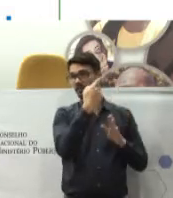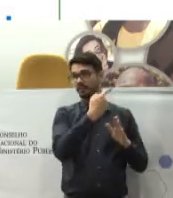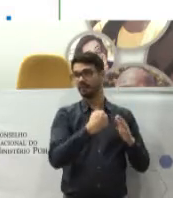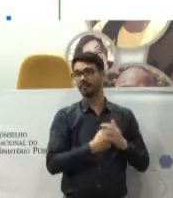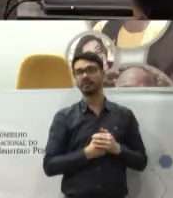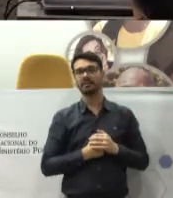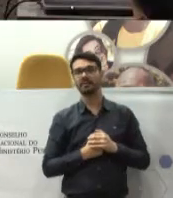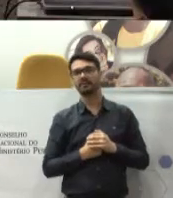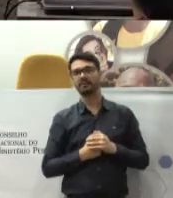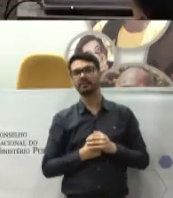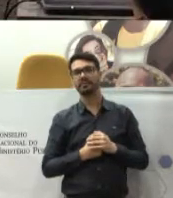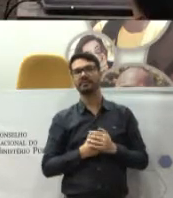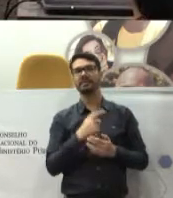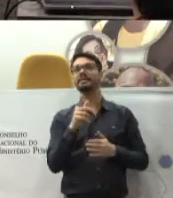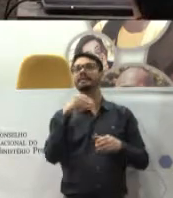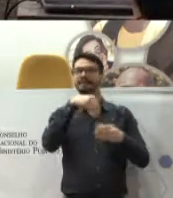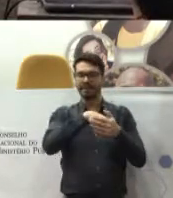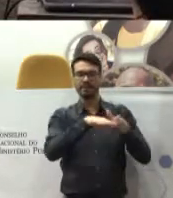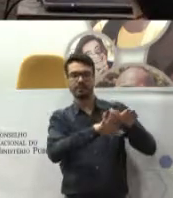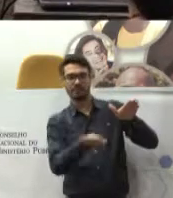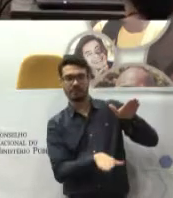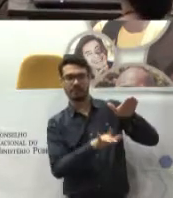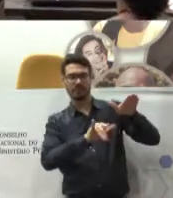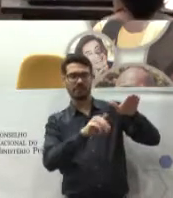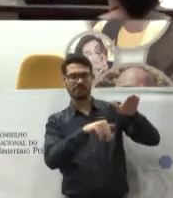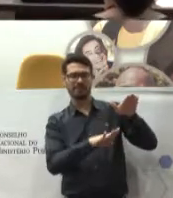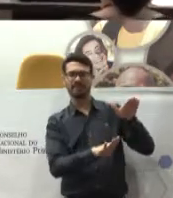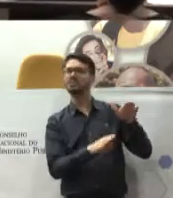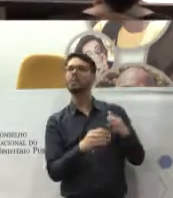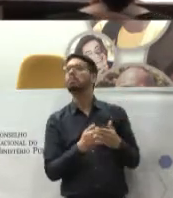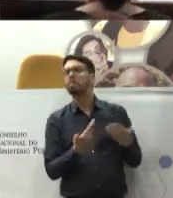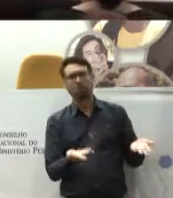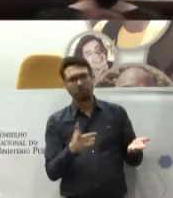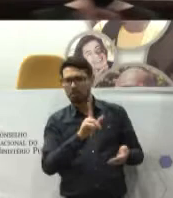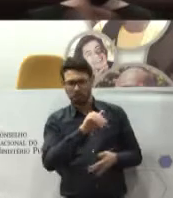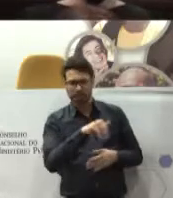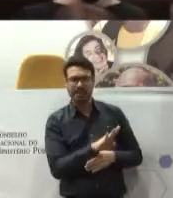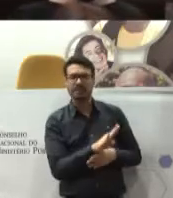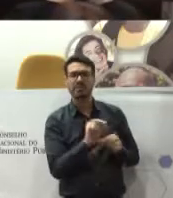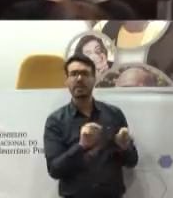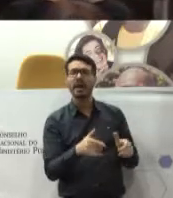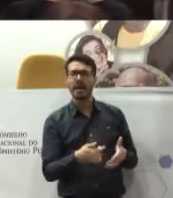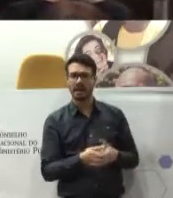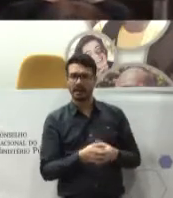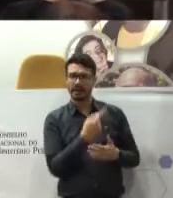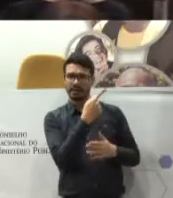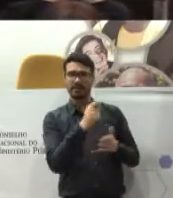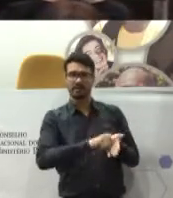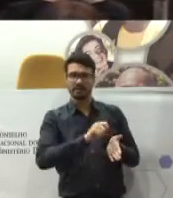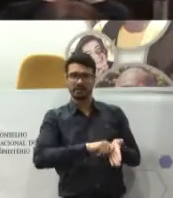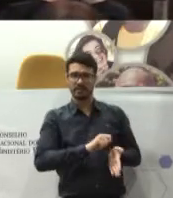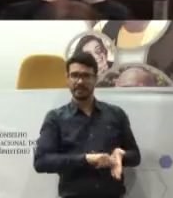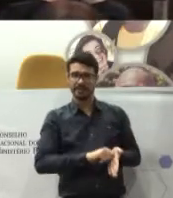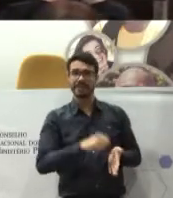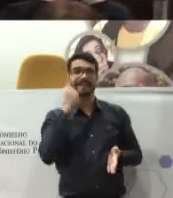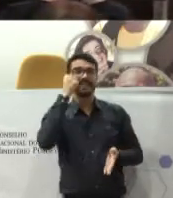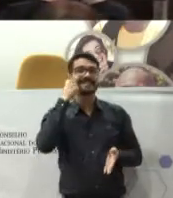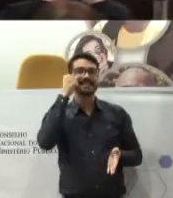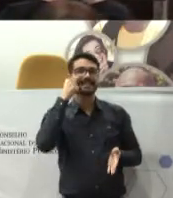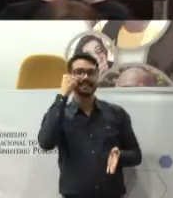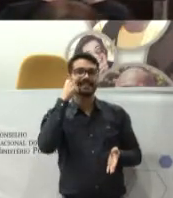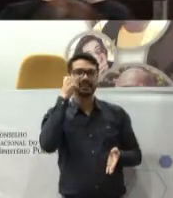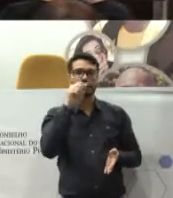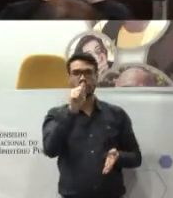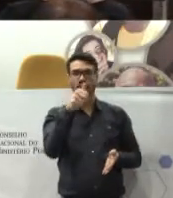dos efeitos. Está na LINDB também. Essa LINDB, na verdade, ela foi redigida pelo senador